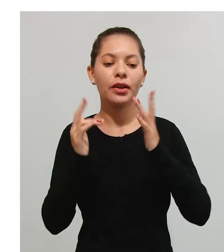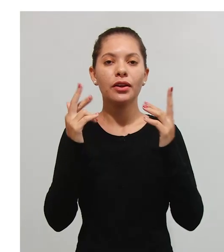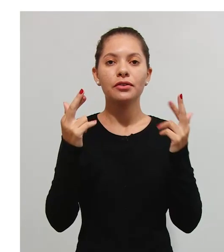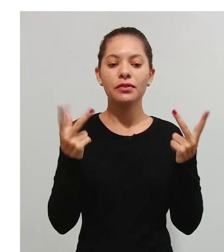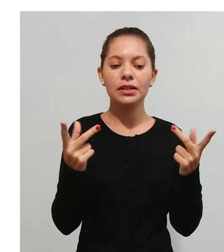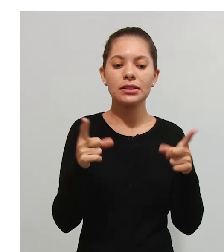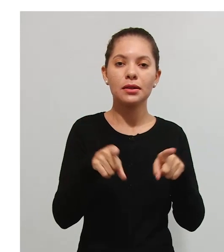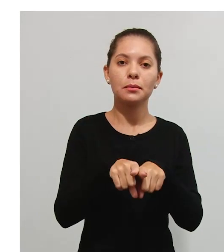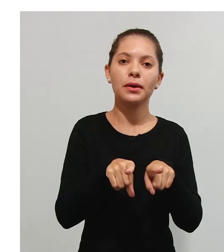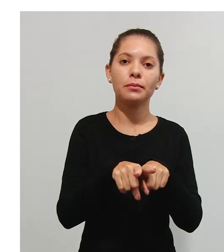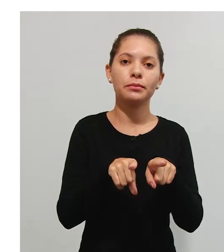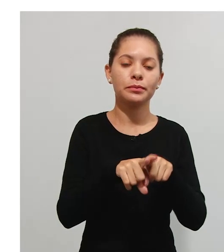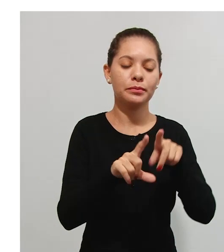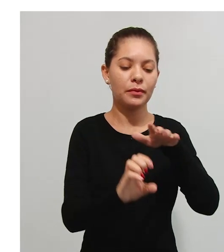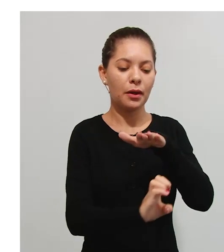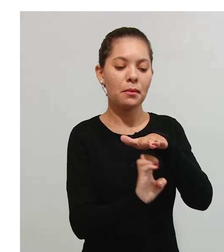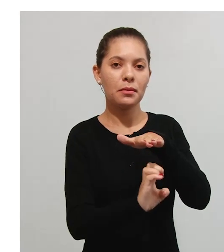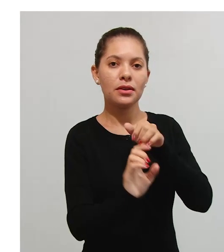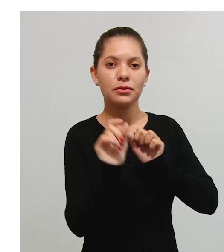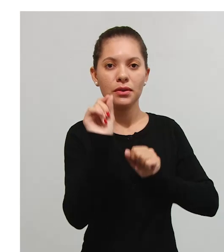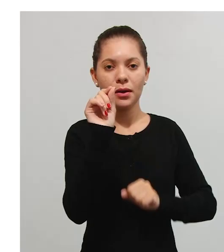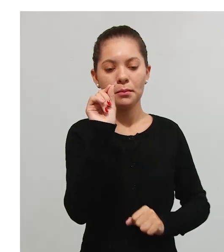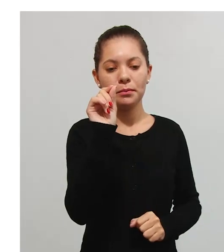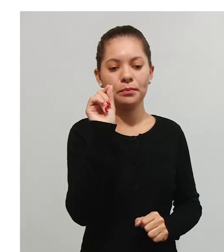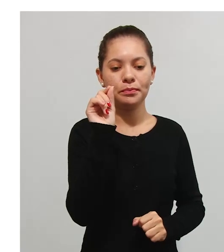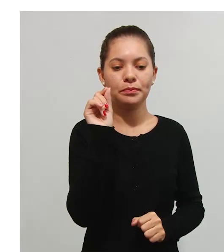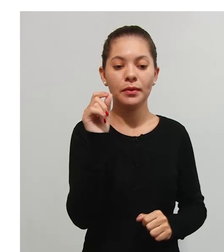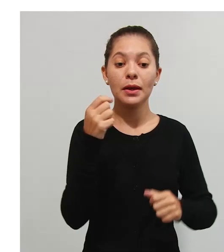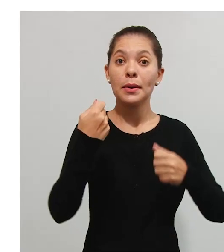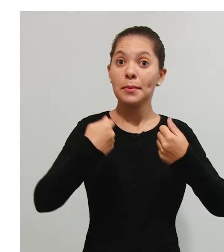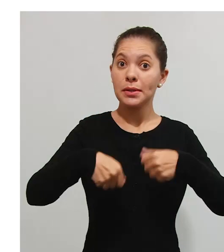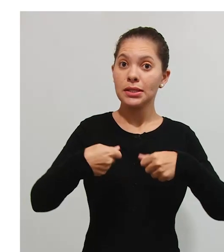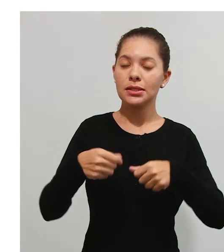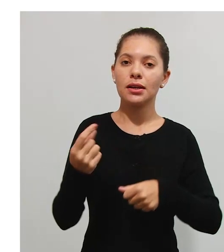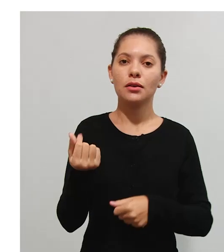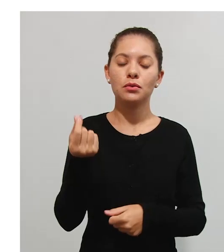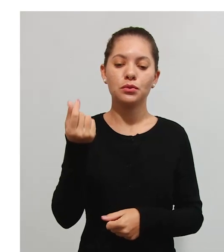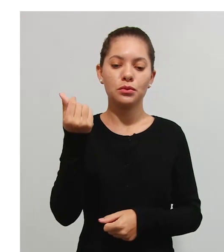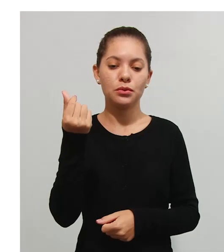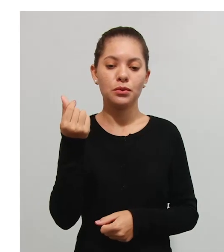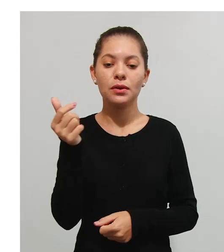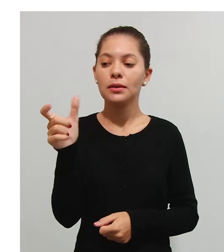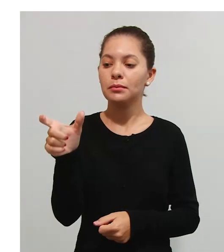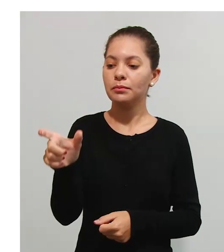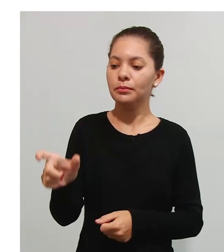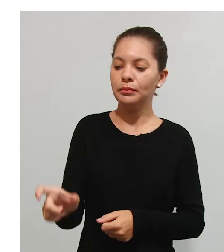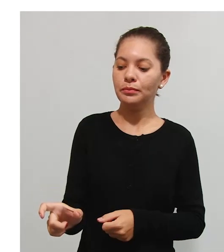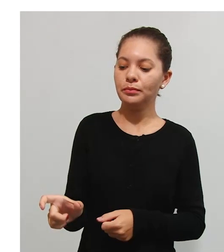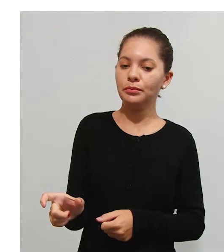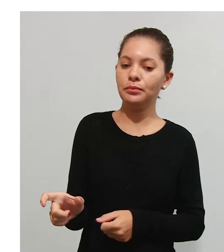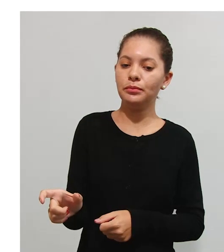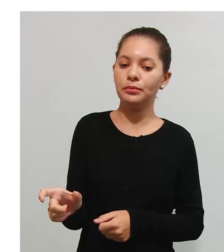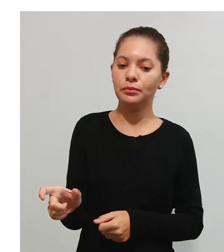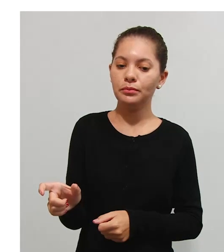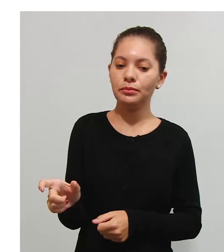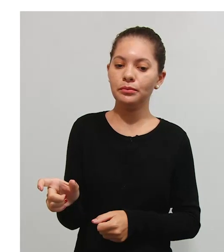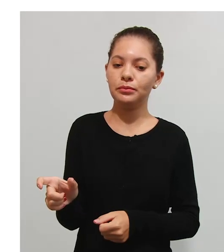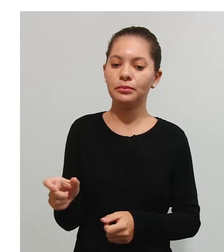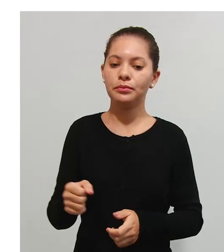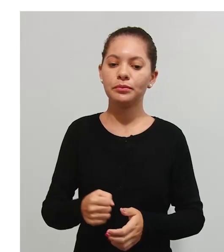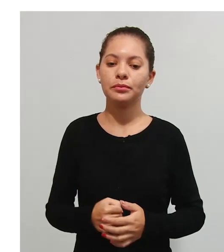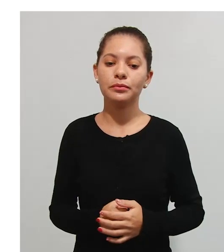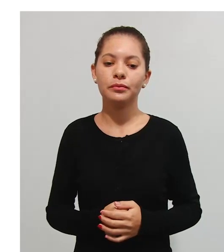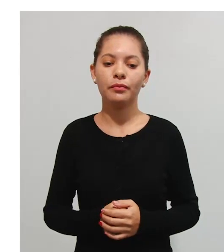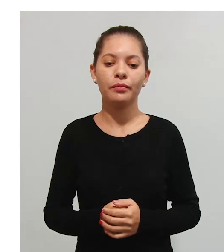competências. Outra diferença aqui das empresas tradicionais é que ela é dependente de recursos. Já as